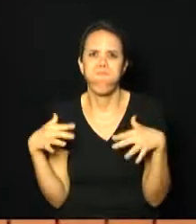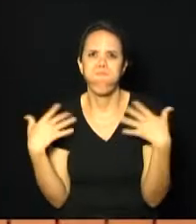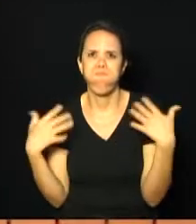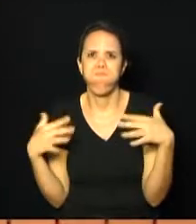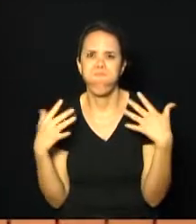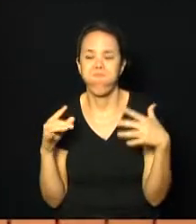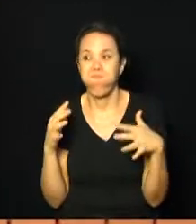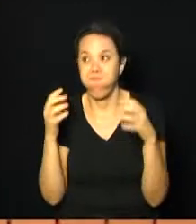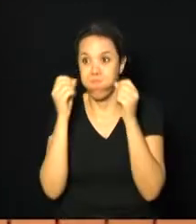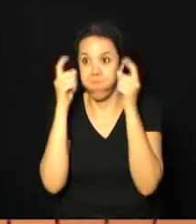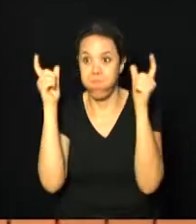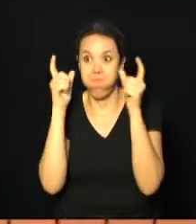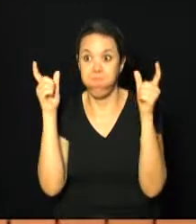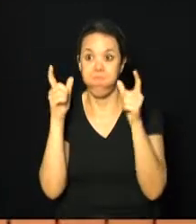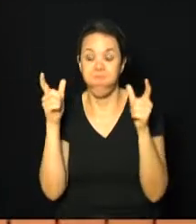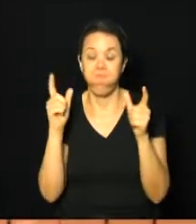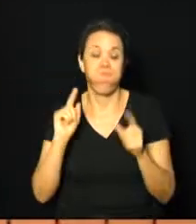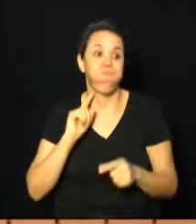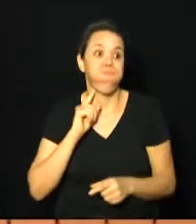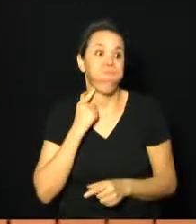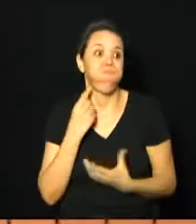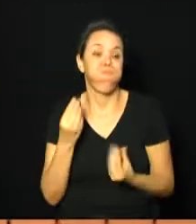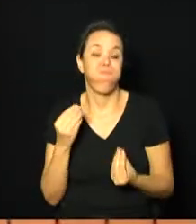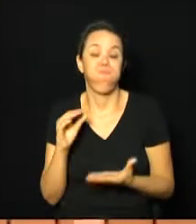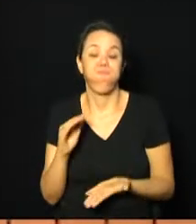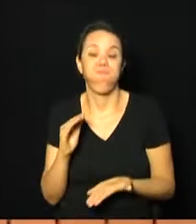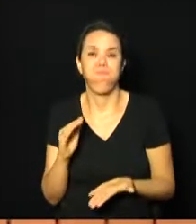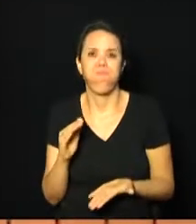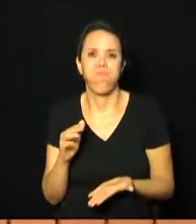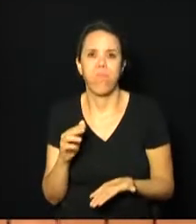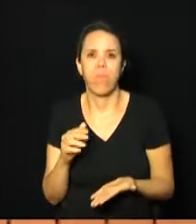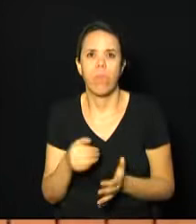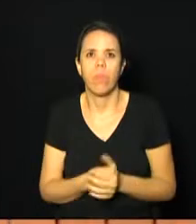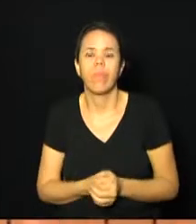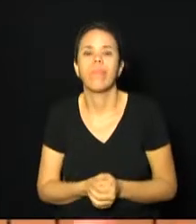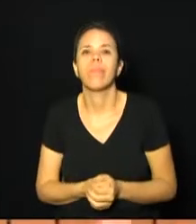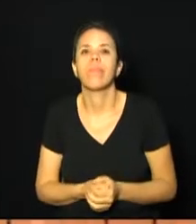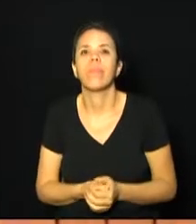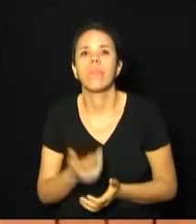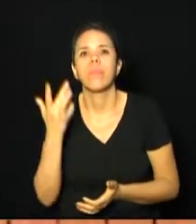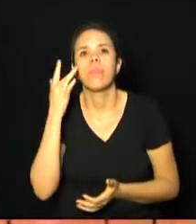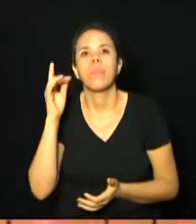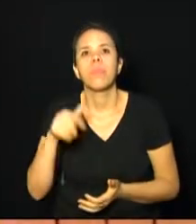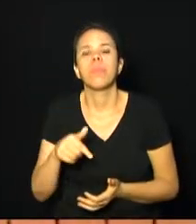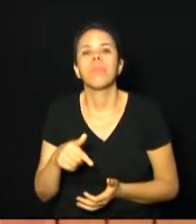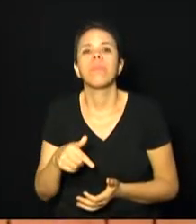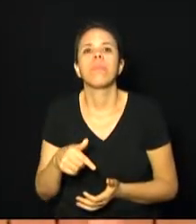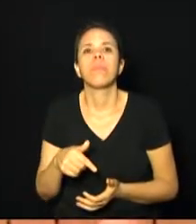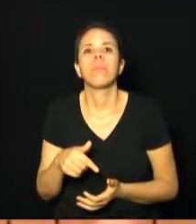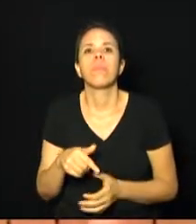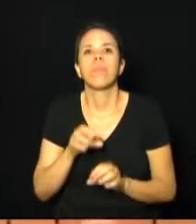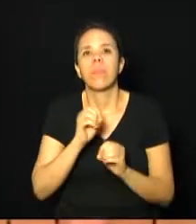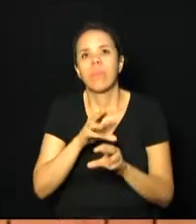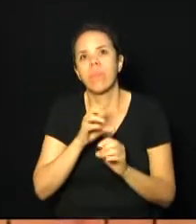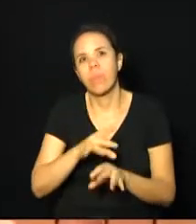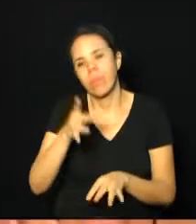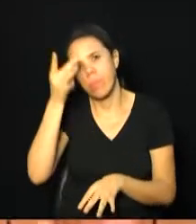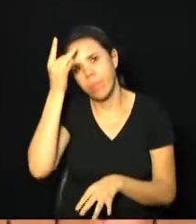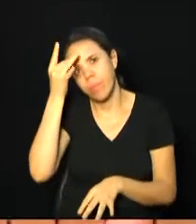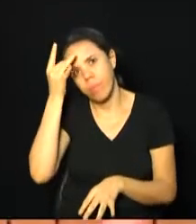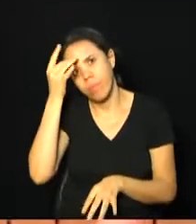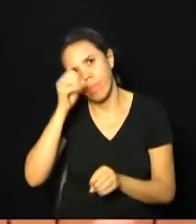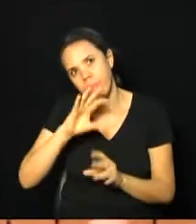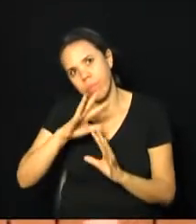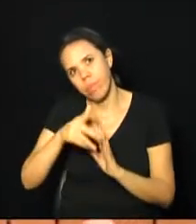assim, muito... porque é questão de... né, eu acho que é questão de